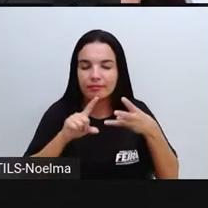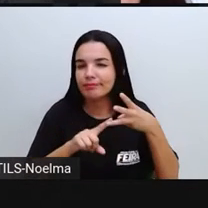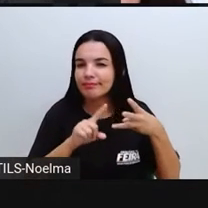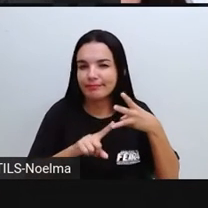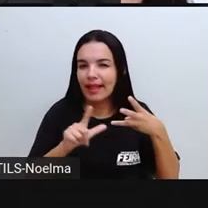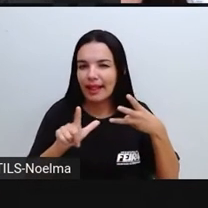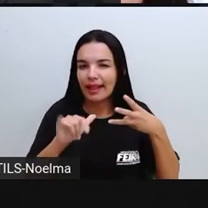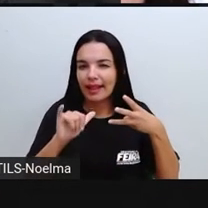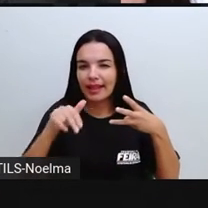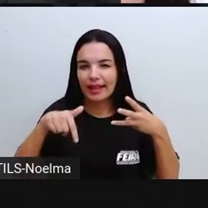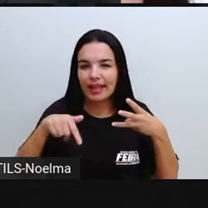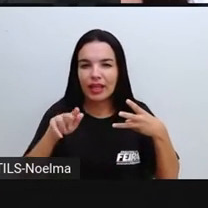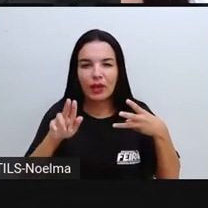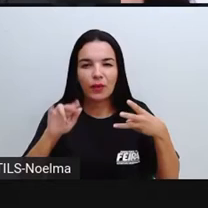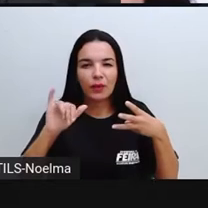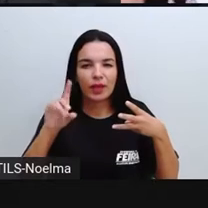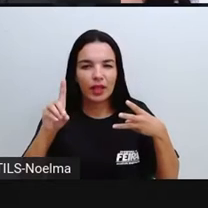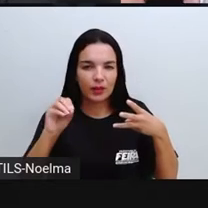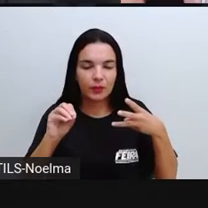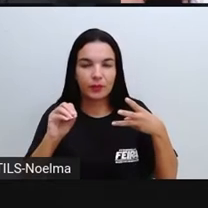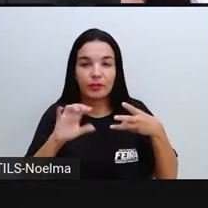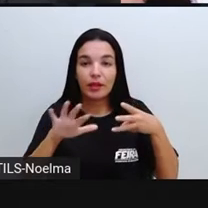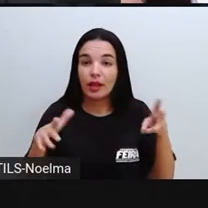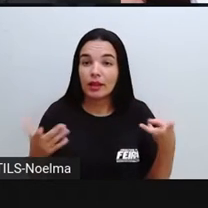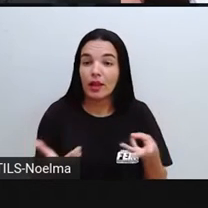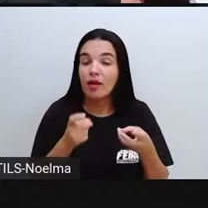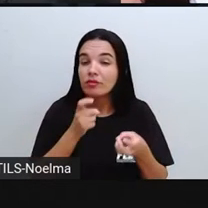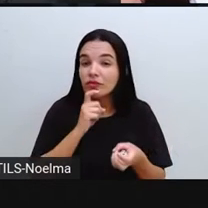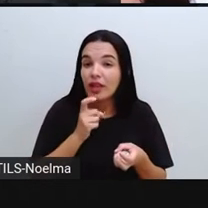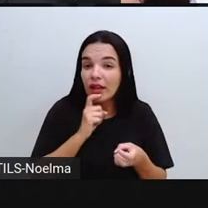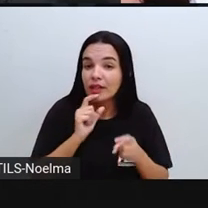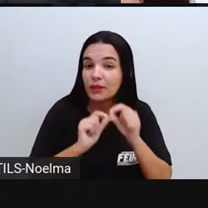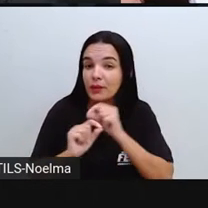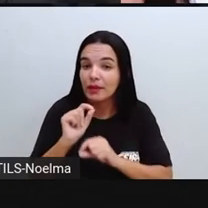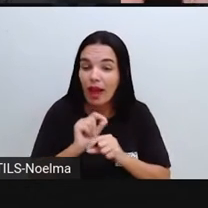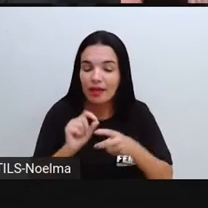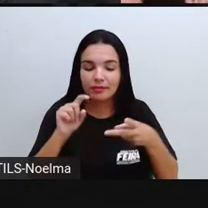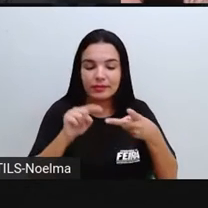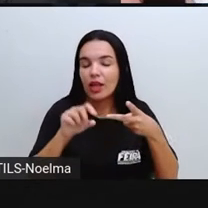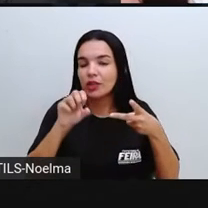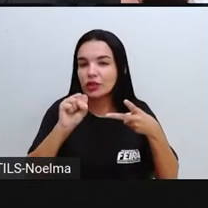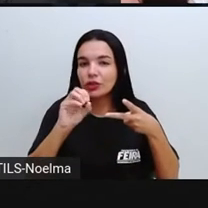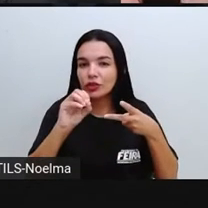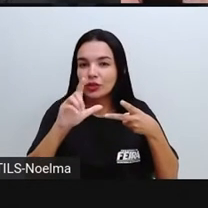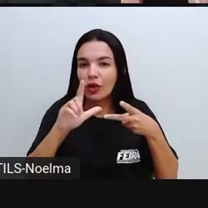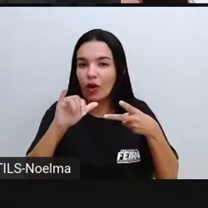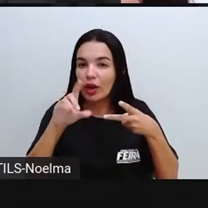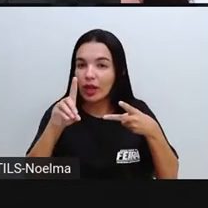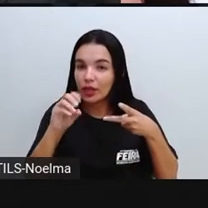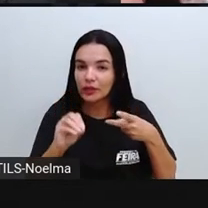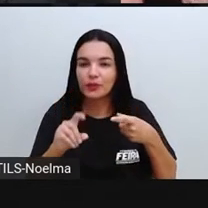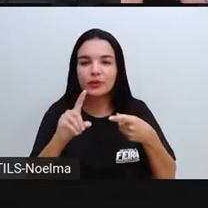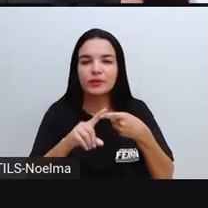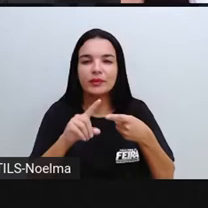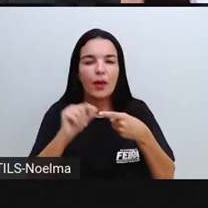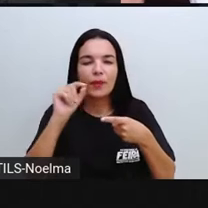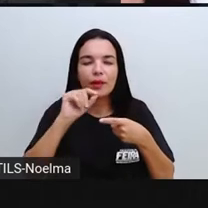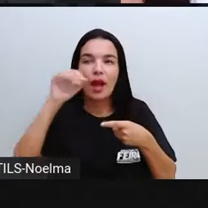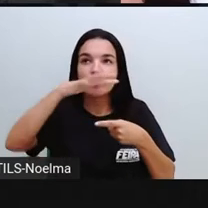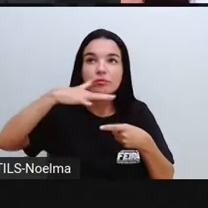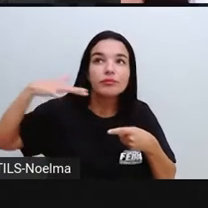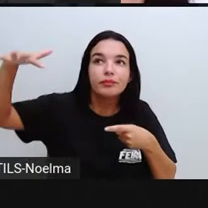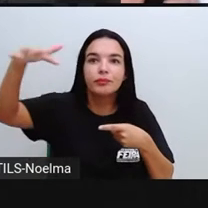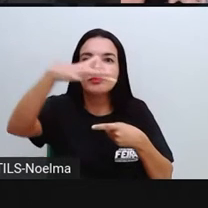Gente, a água é encontrada, então, em três estados físicos. Quais são? Sólido, líquido e